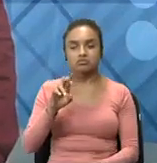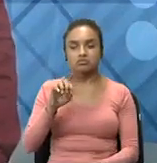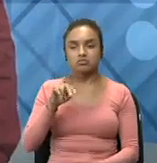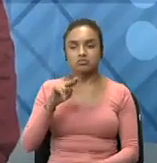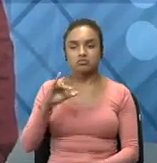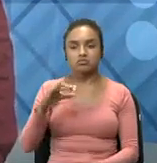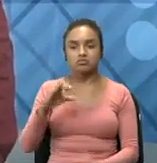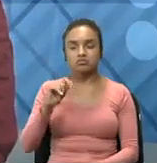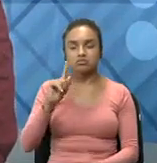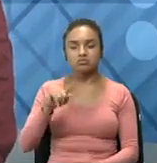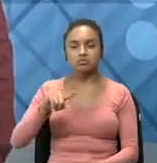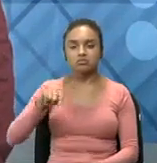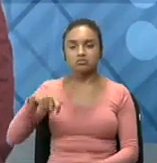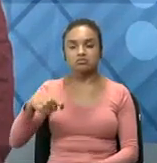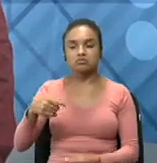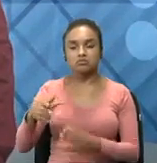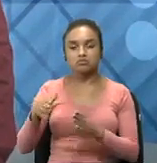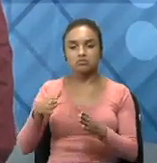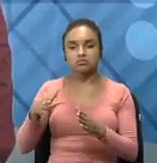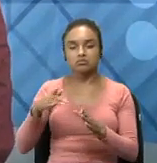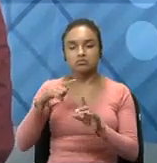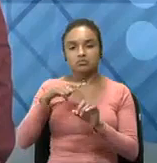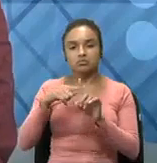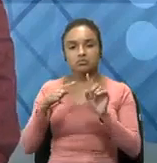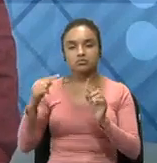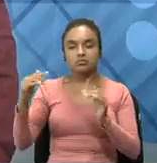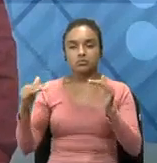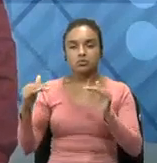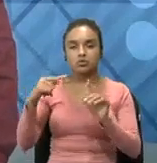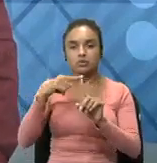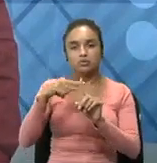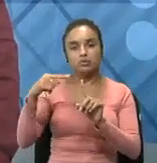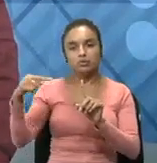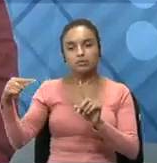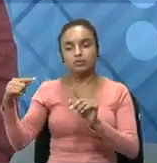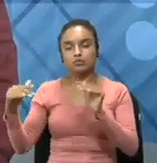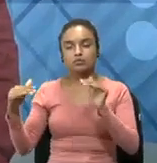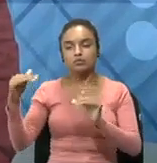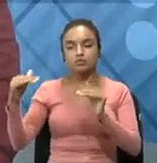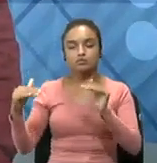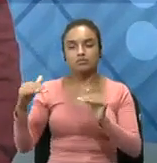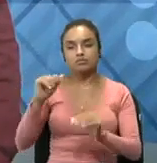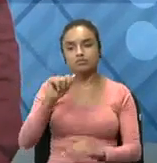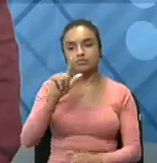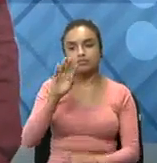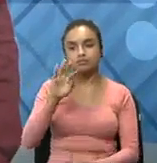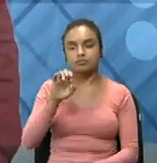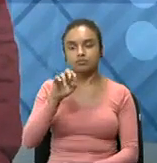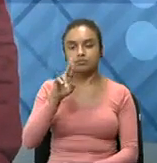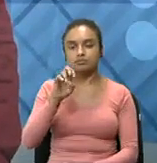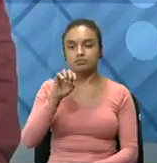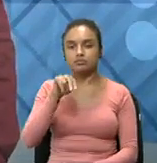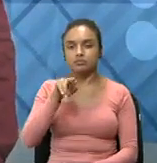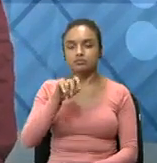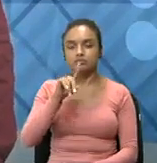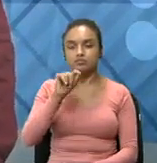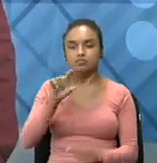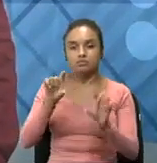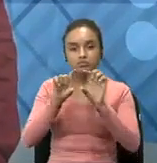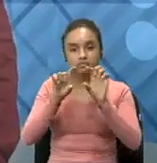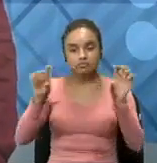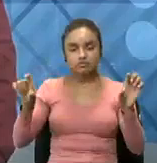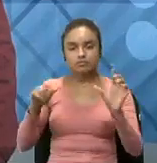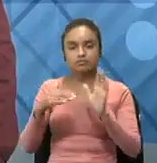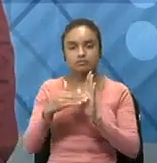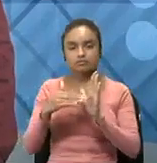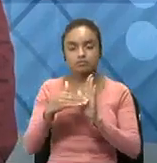Okay? Porque é essa alternância de sinal que caracteriza como sendo uma série alternada e, consequentemente, então, limita a aplicação de métodos